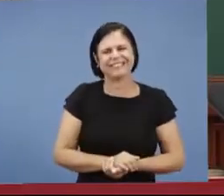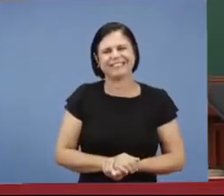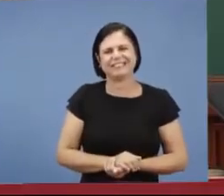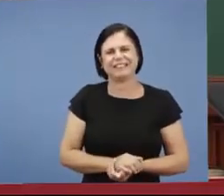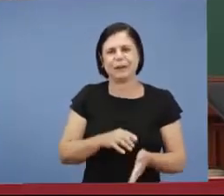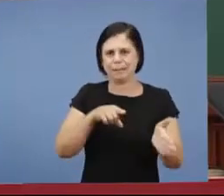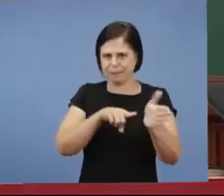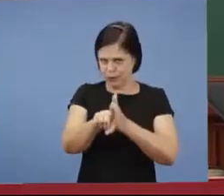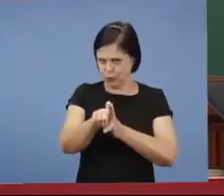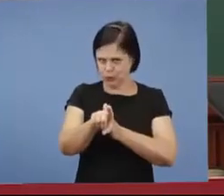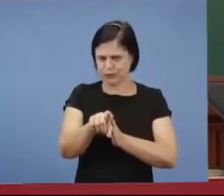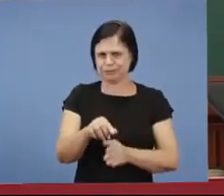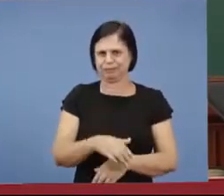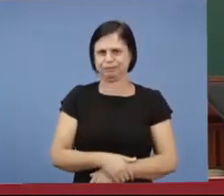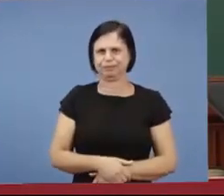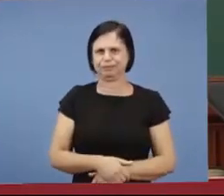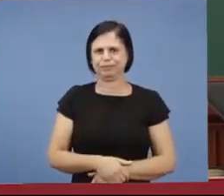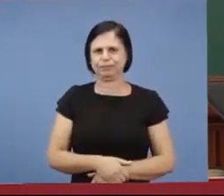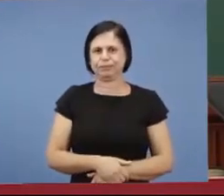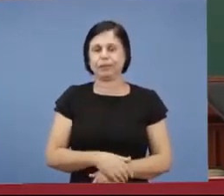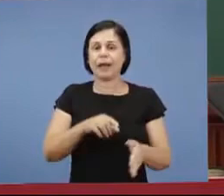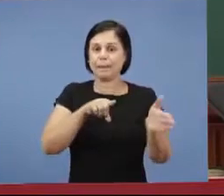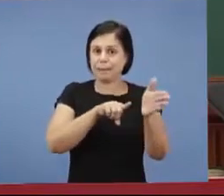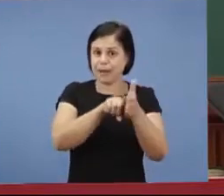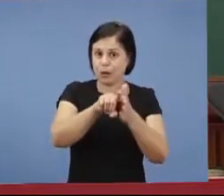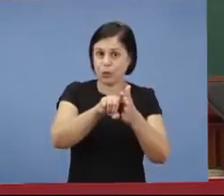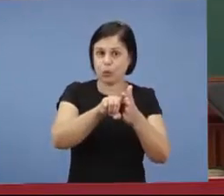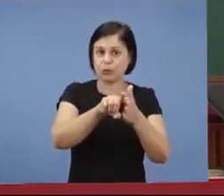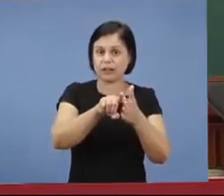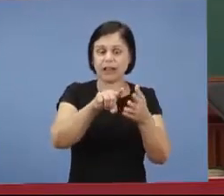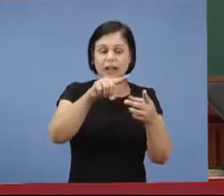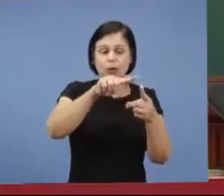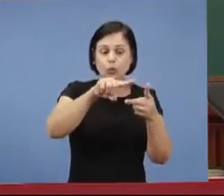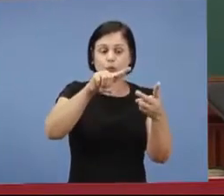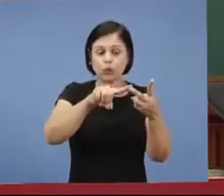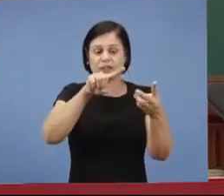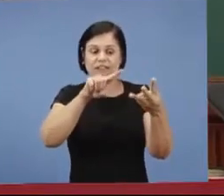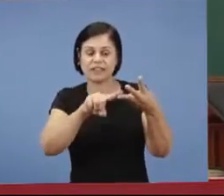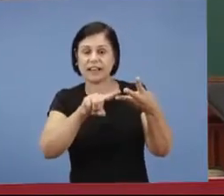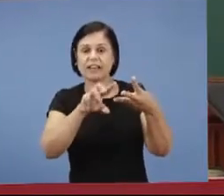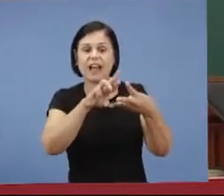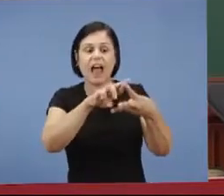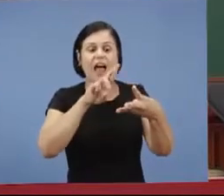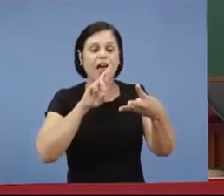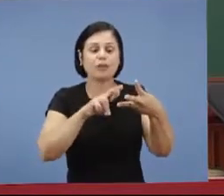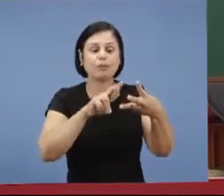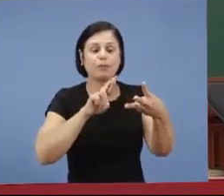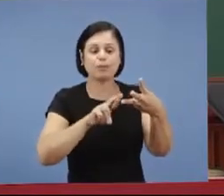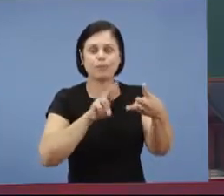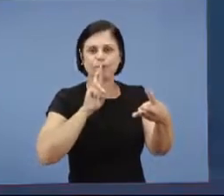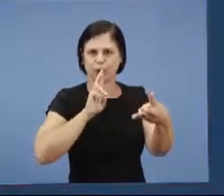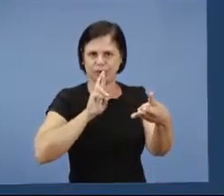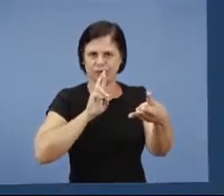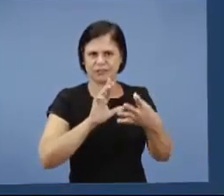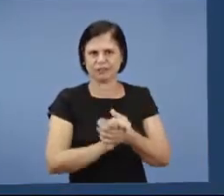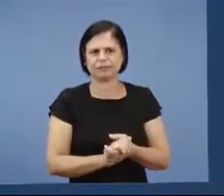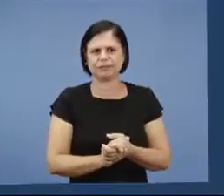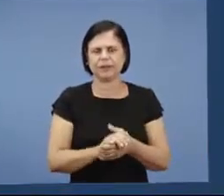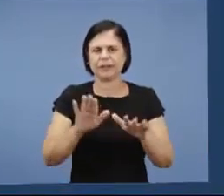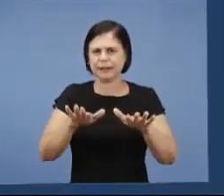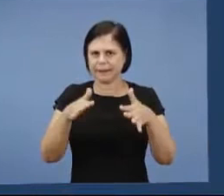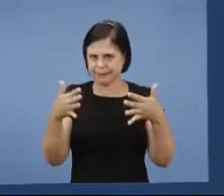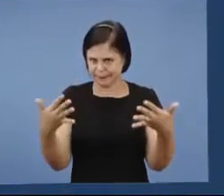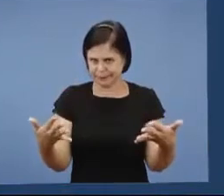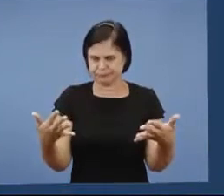a esta primeira pergunta, dividida em 3 formas de respondê-la. Então a pergunta é a seguinte, voltando ao estudo